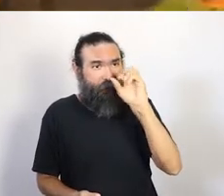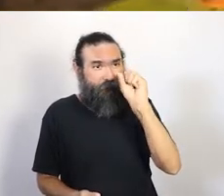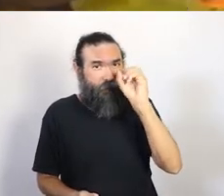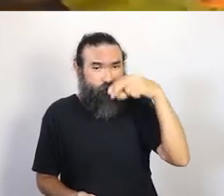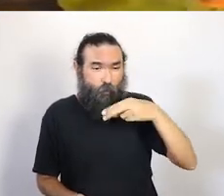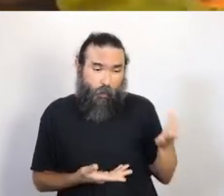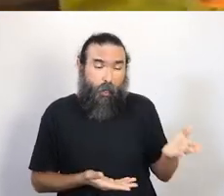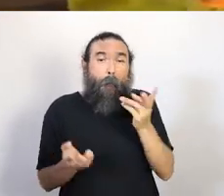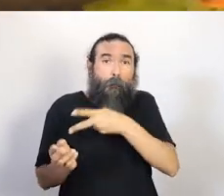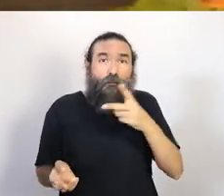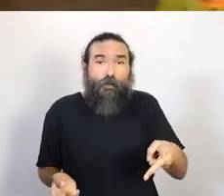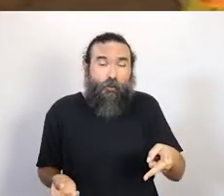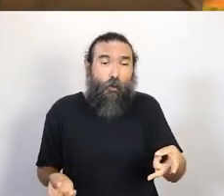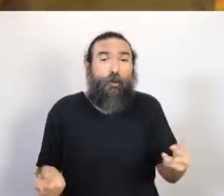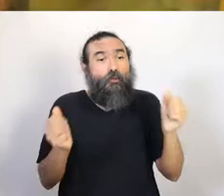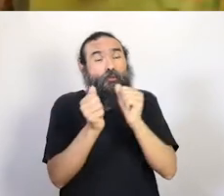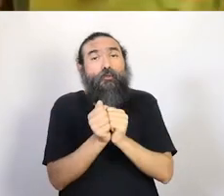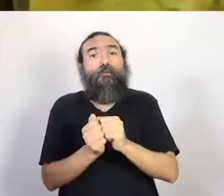aqui, junto com o Dorothy Marx, que